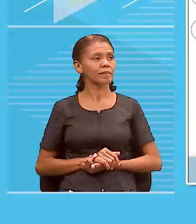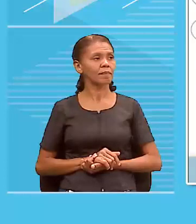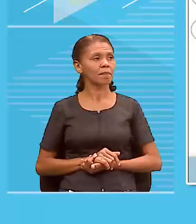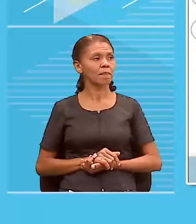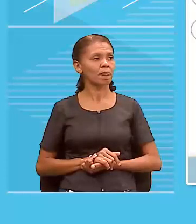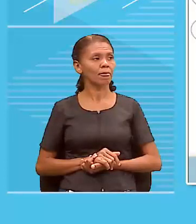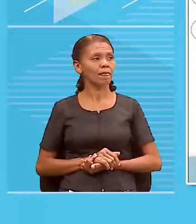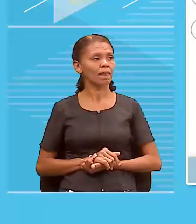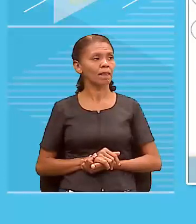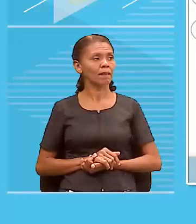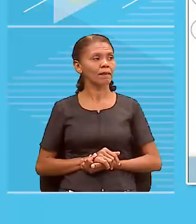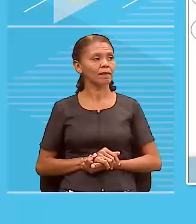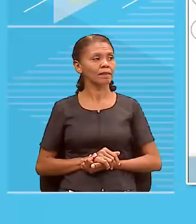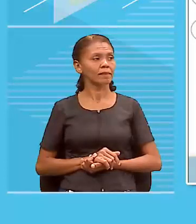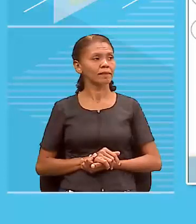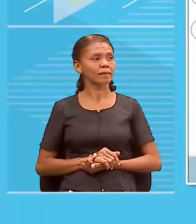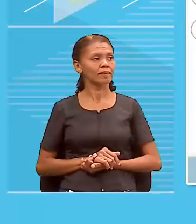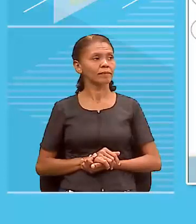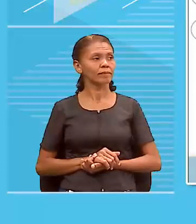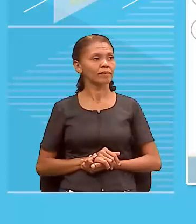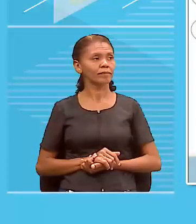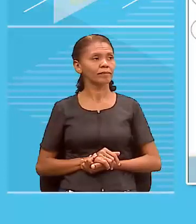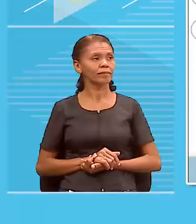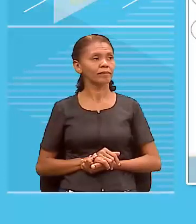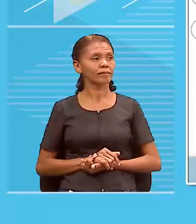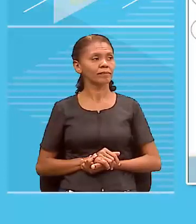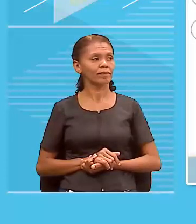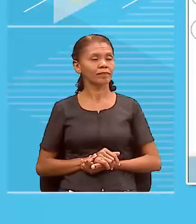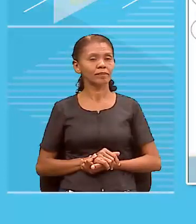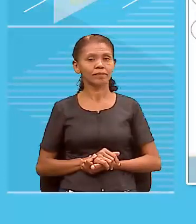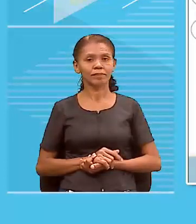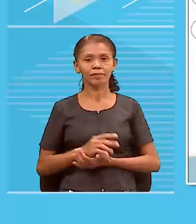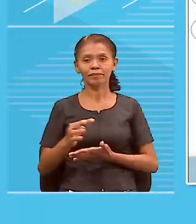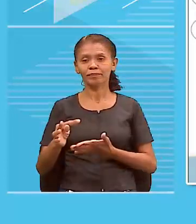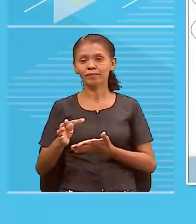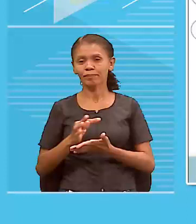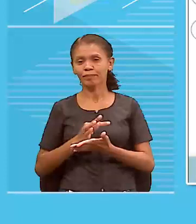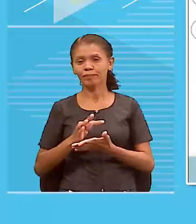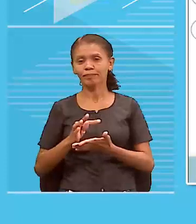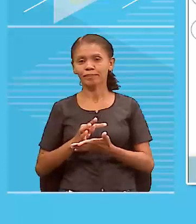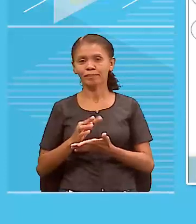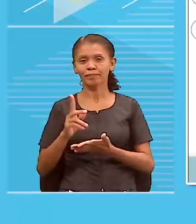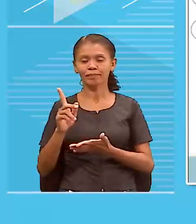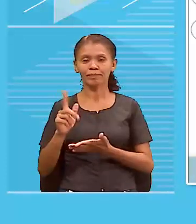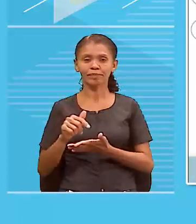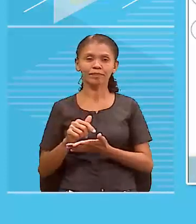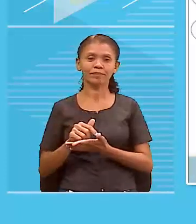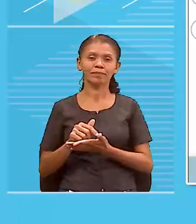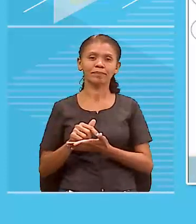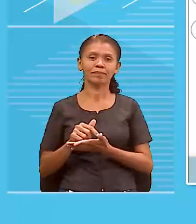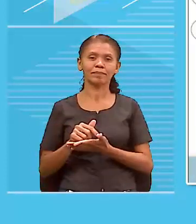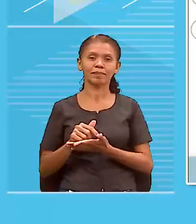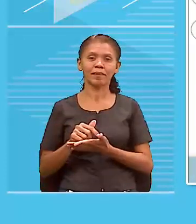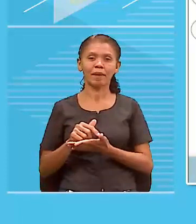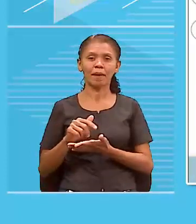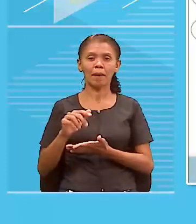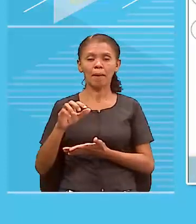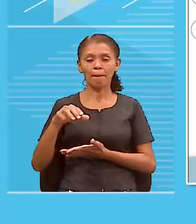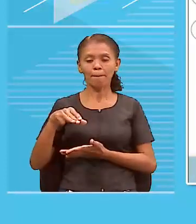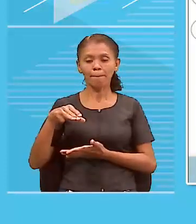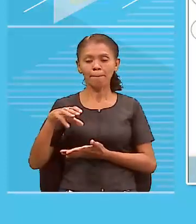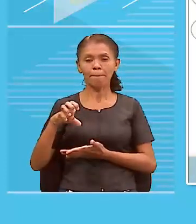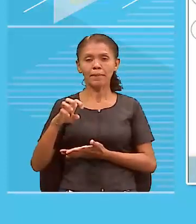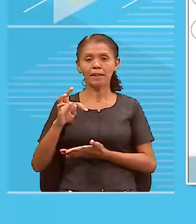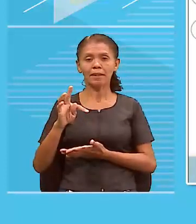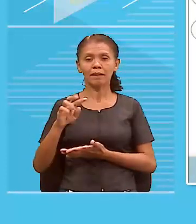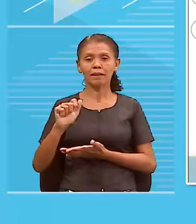É né você também tem esses textos com esse fenômeno da metalinguística né